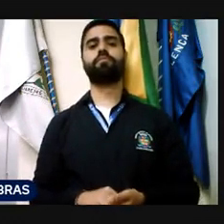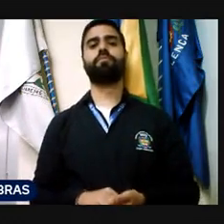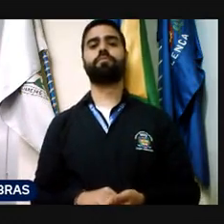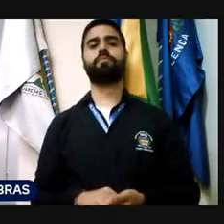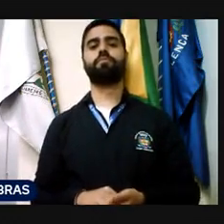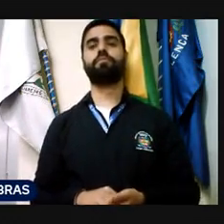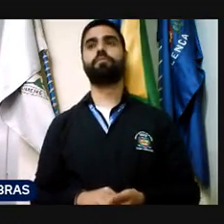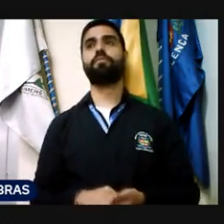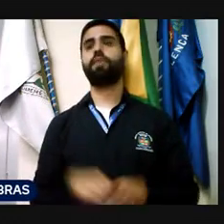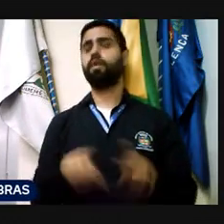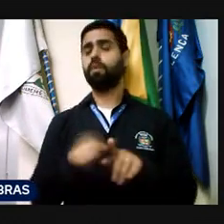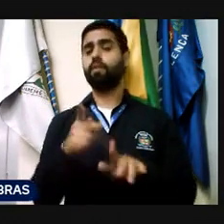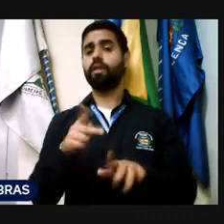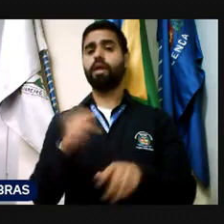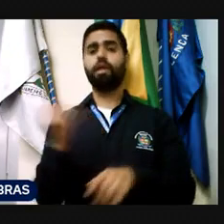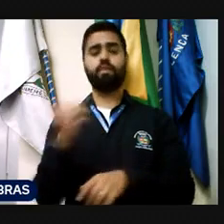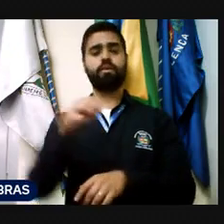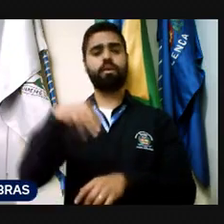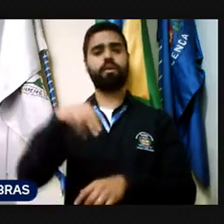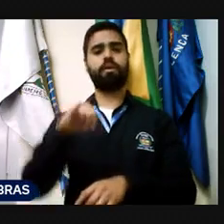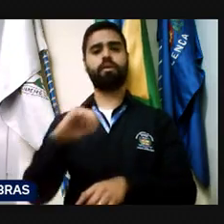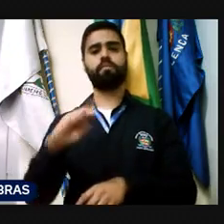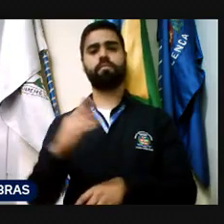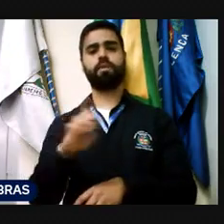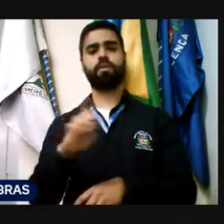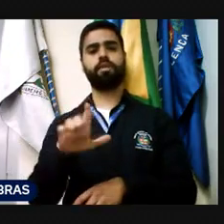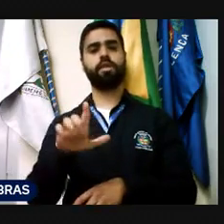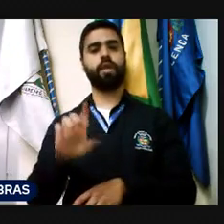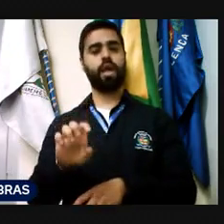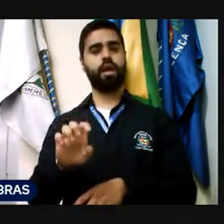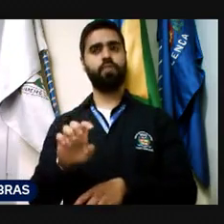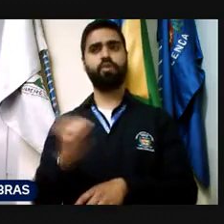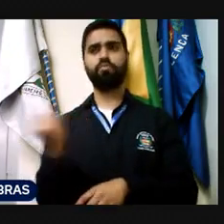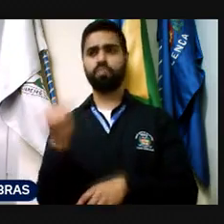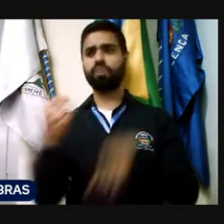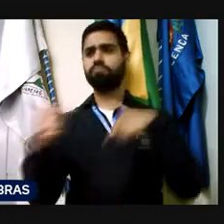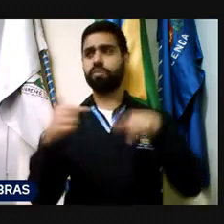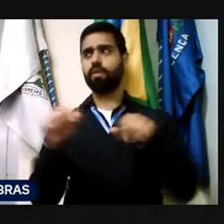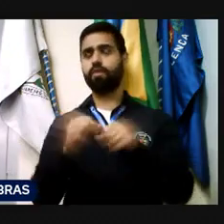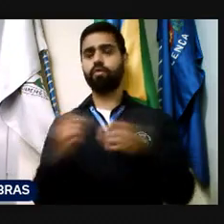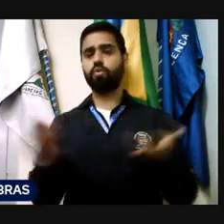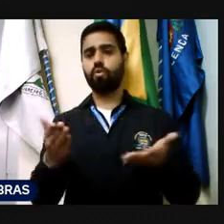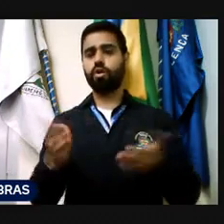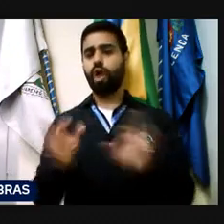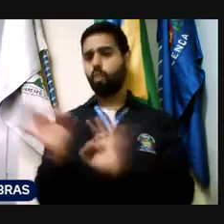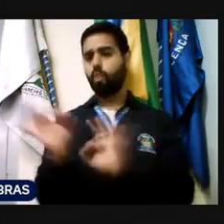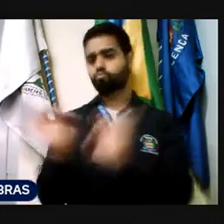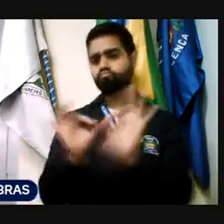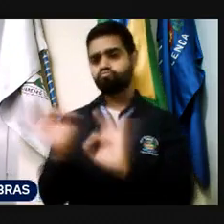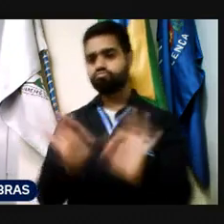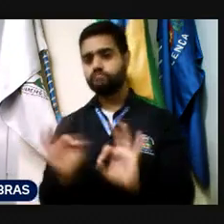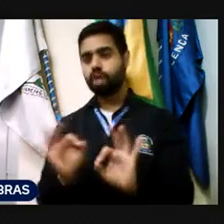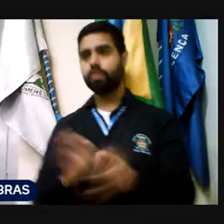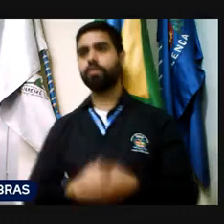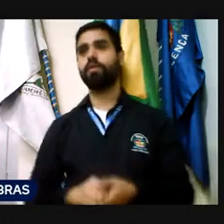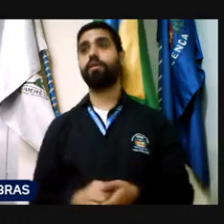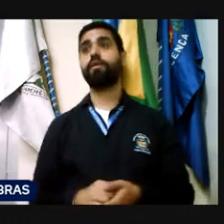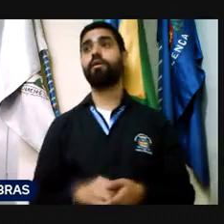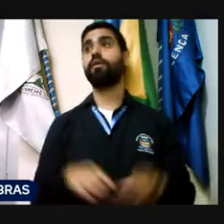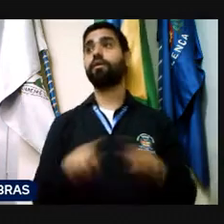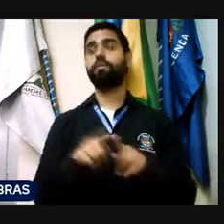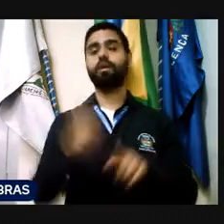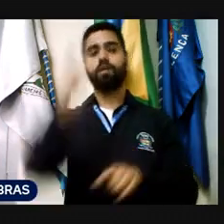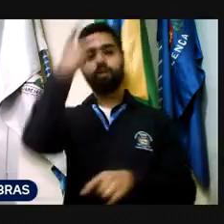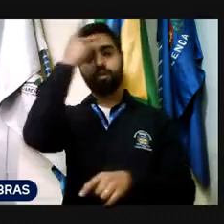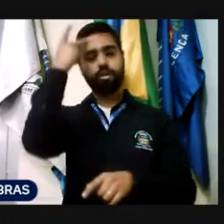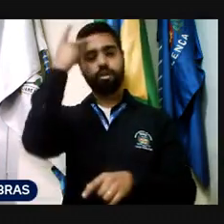a Michele pelo relevante serviço prestado hoje ao organizar todo o evento, e os